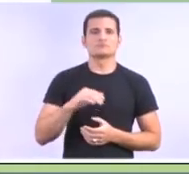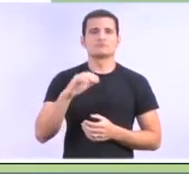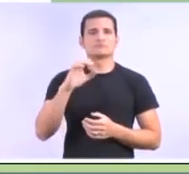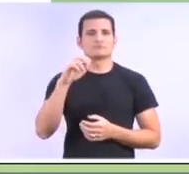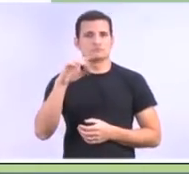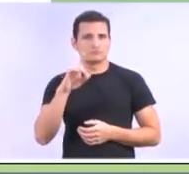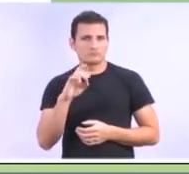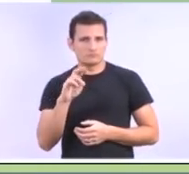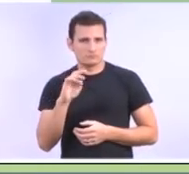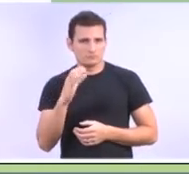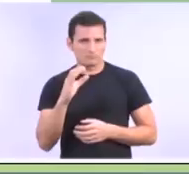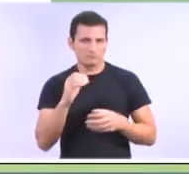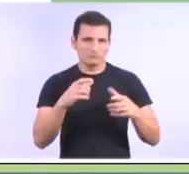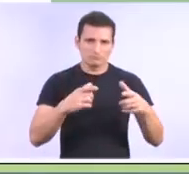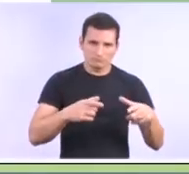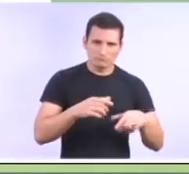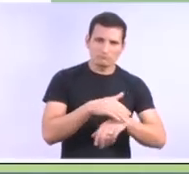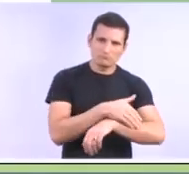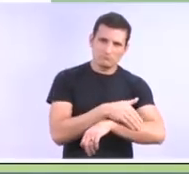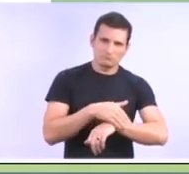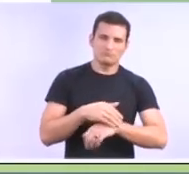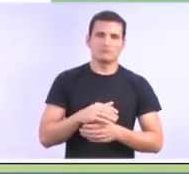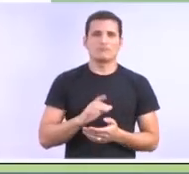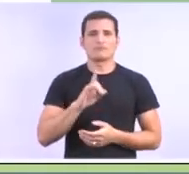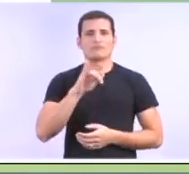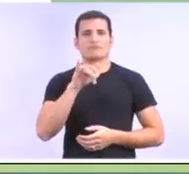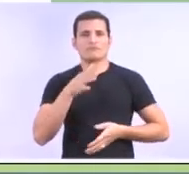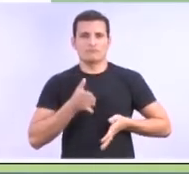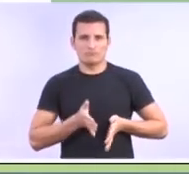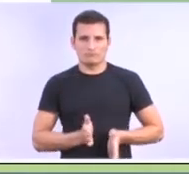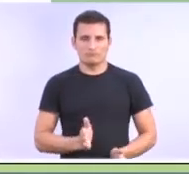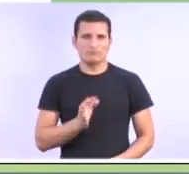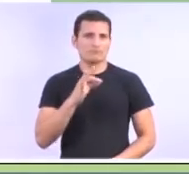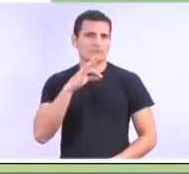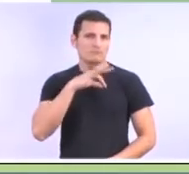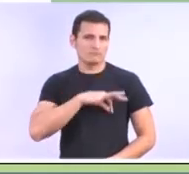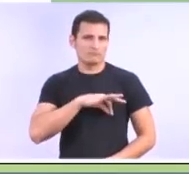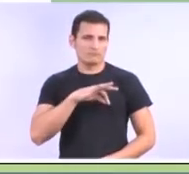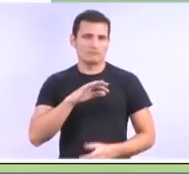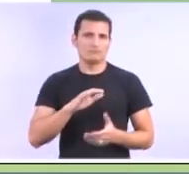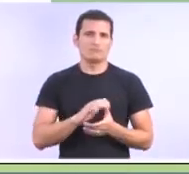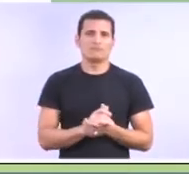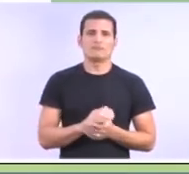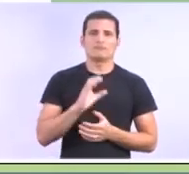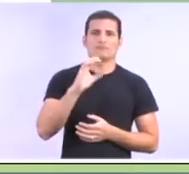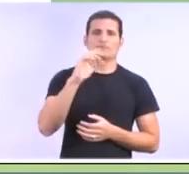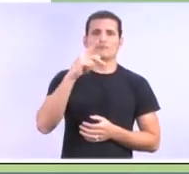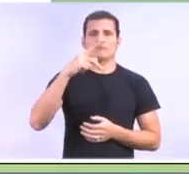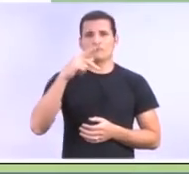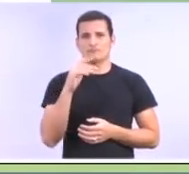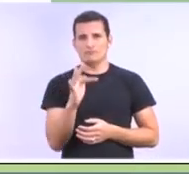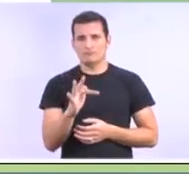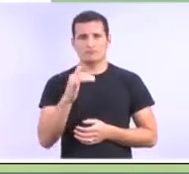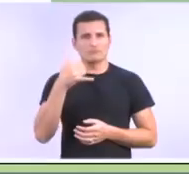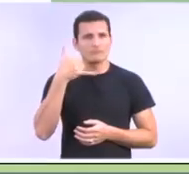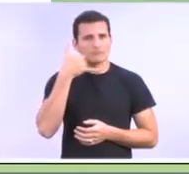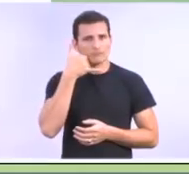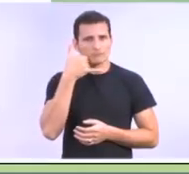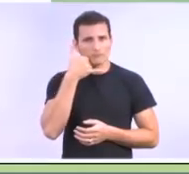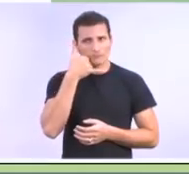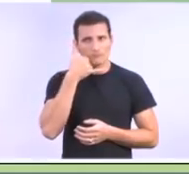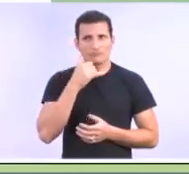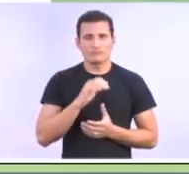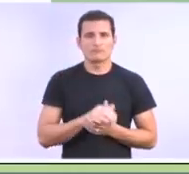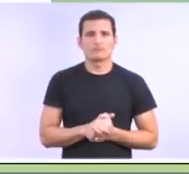endereço, data de nascimento, renda familiar, CPF, telefone. Eu defini